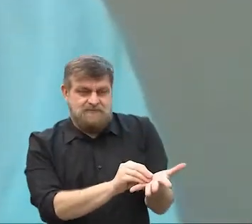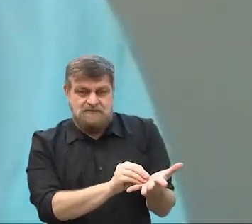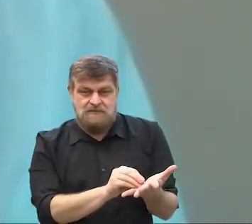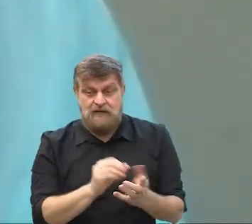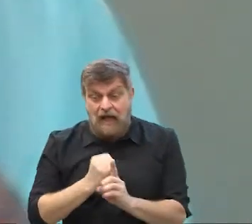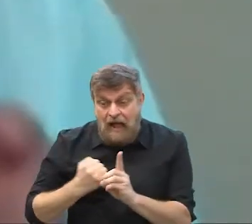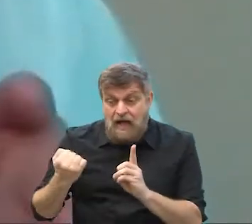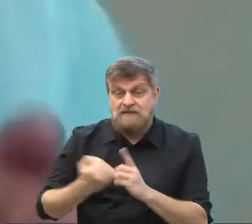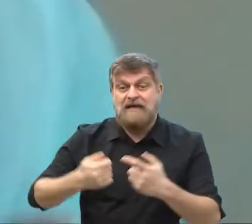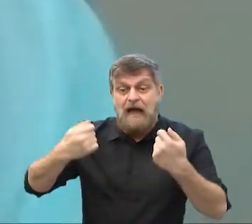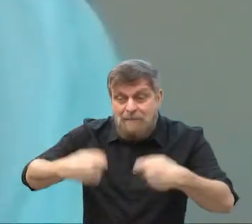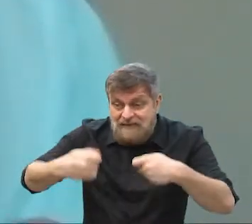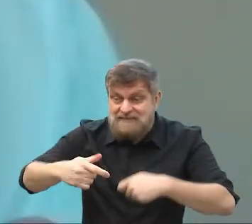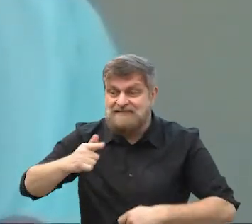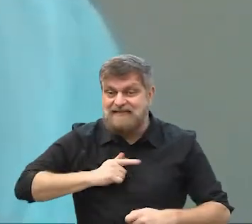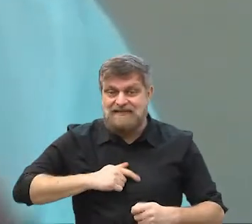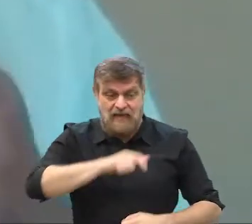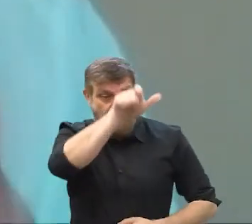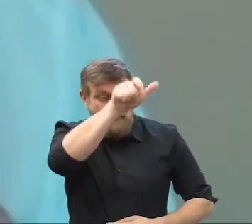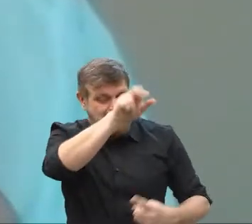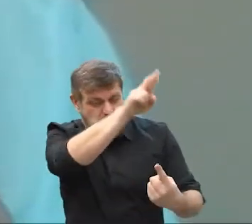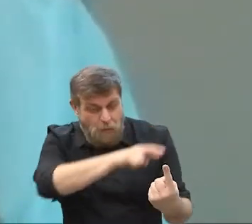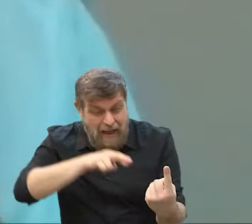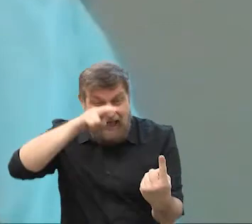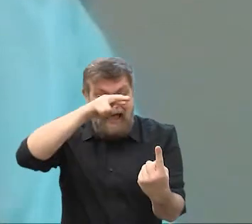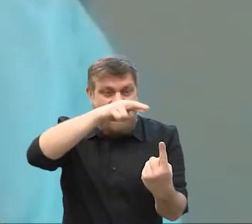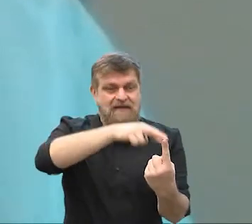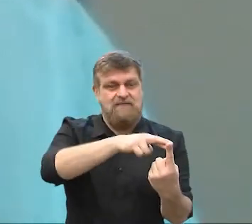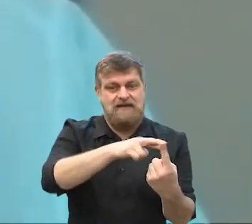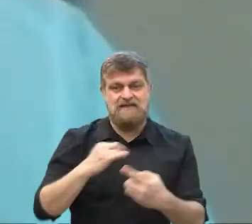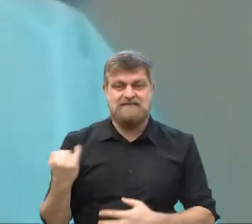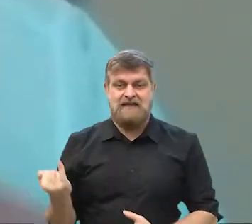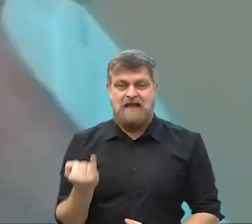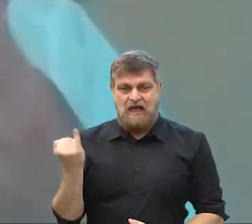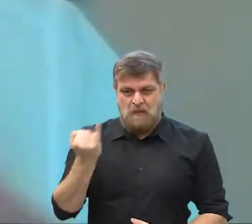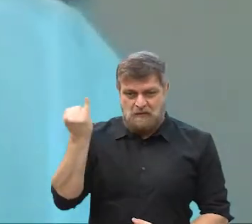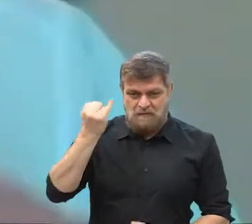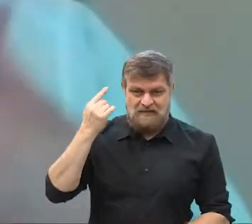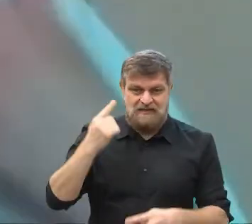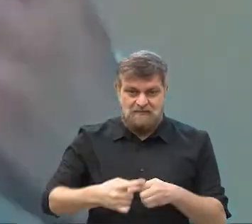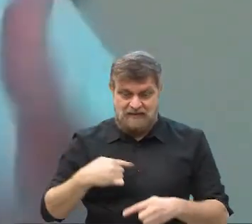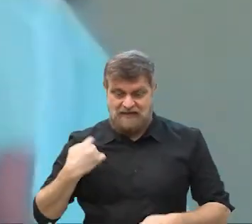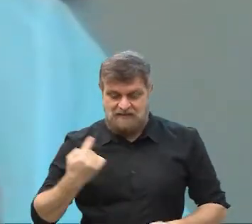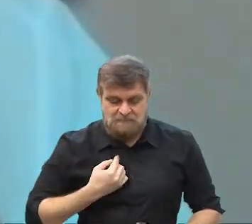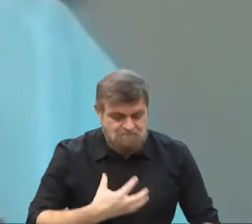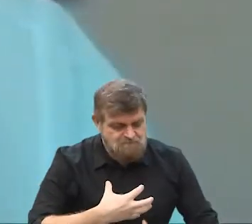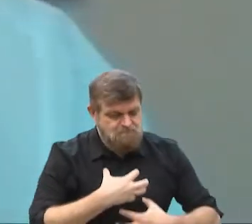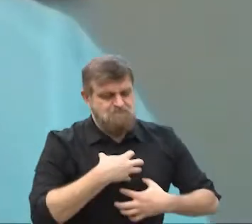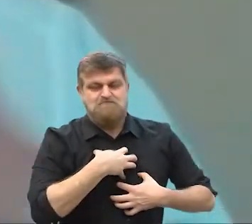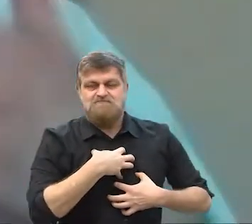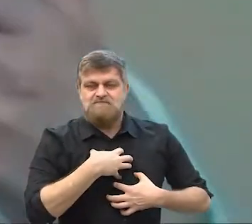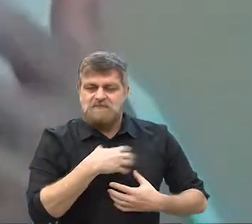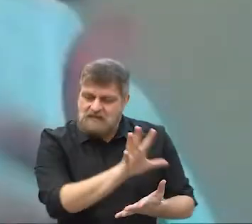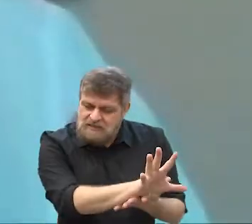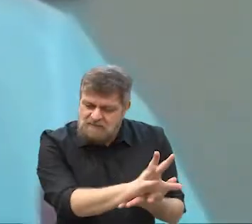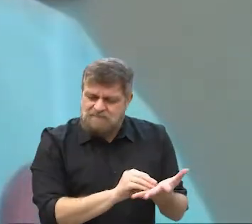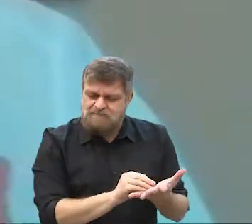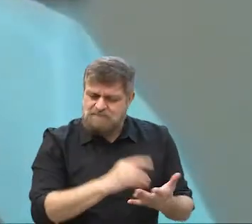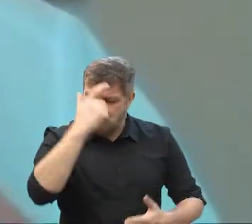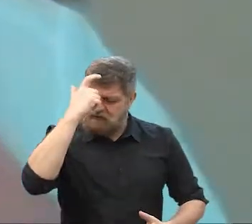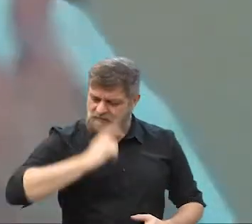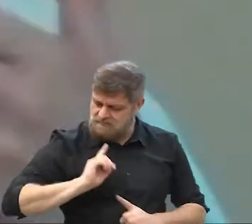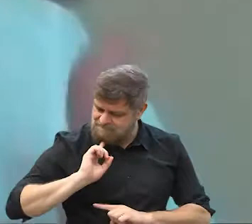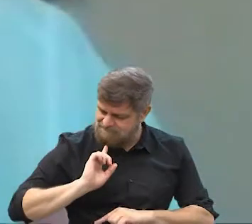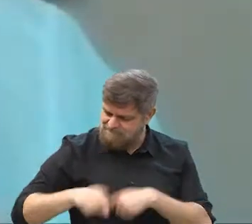ela precisa de referências, isso é muito importante, porque são as referências que nos inspiram a sermos